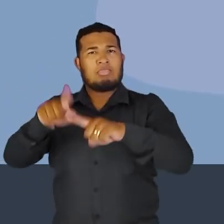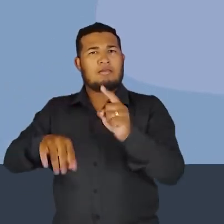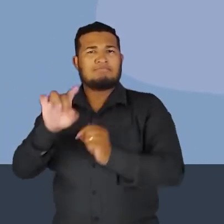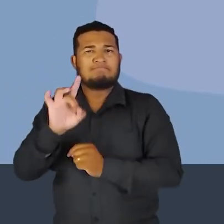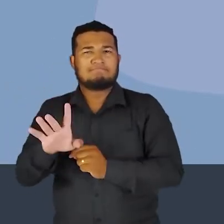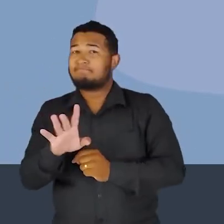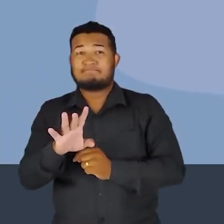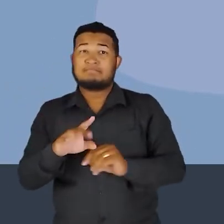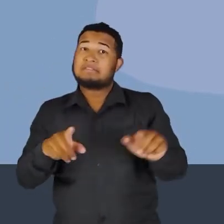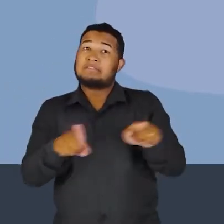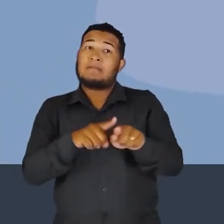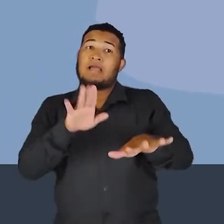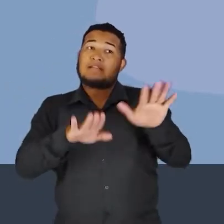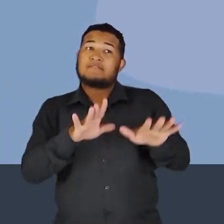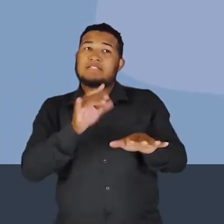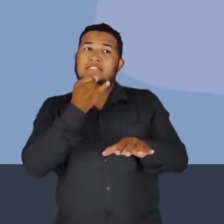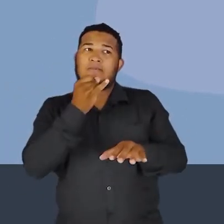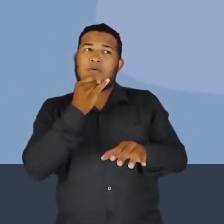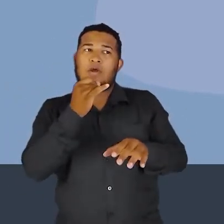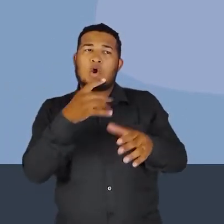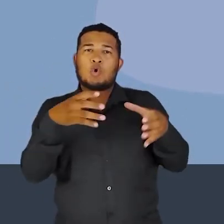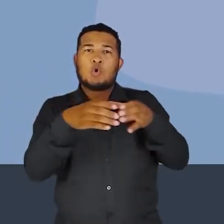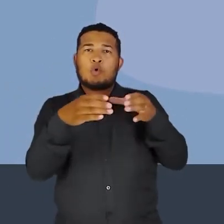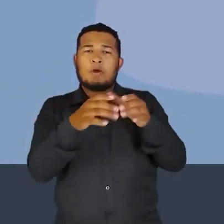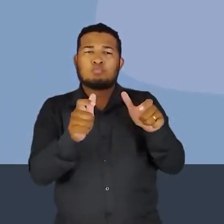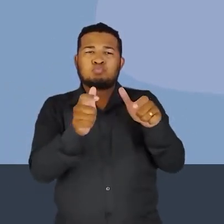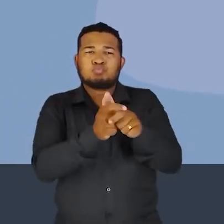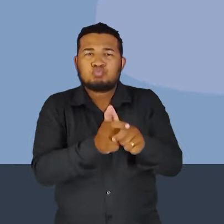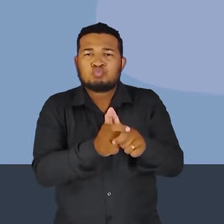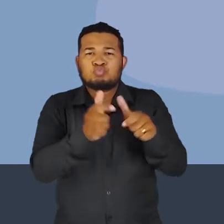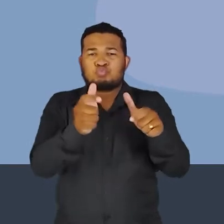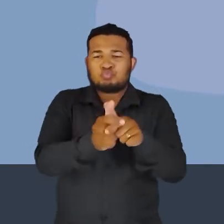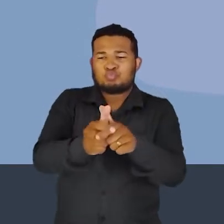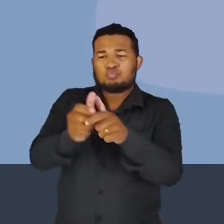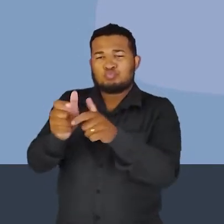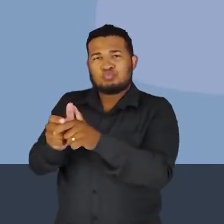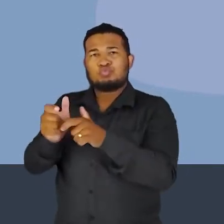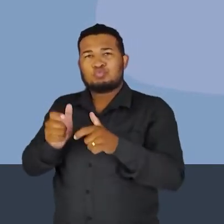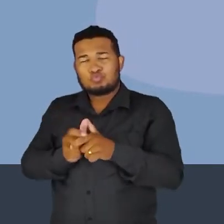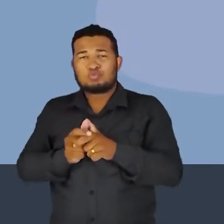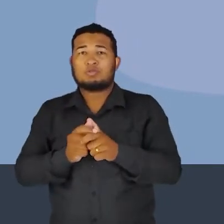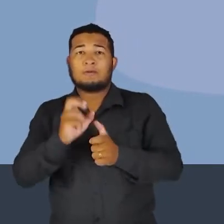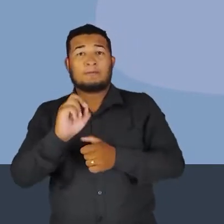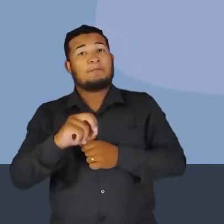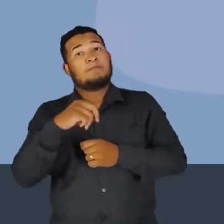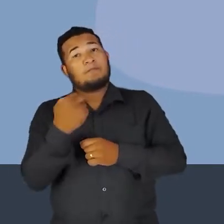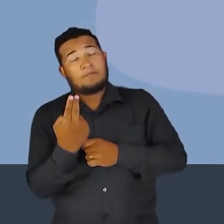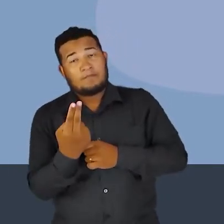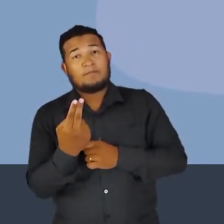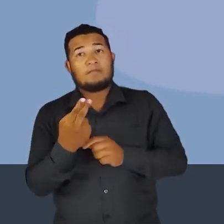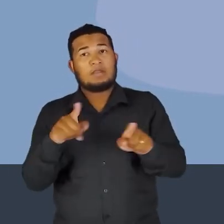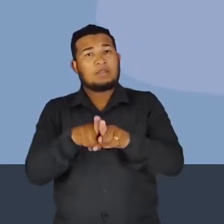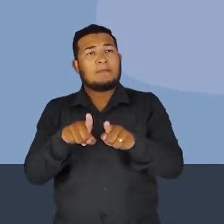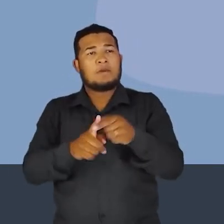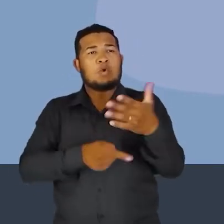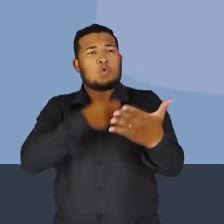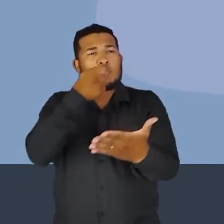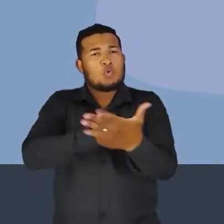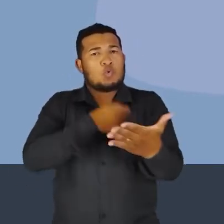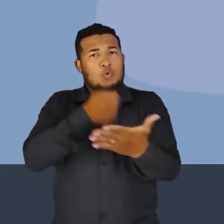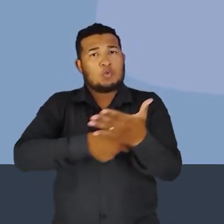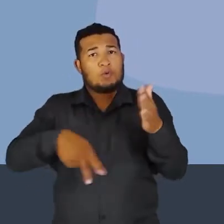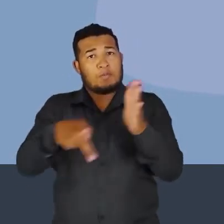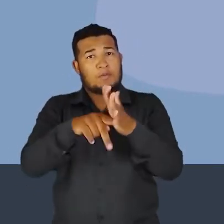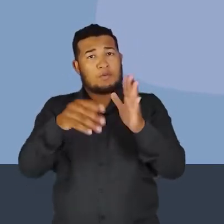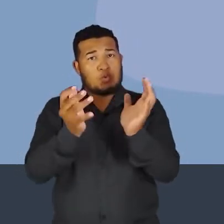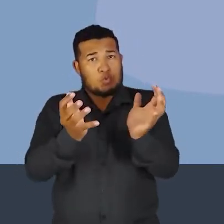geralmente relacionado, por exemplo, às minorias ou a questões relacionadas à luta por grupos que